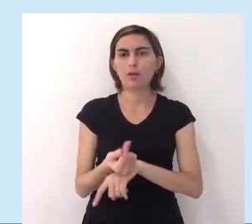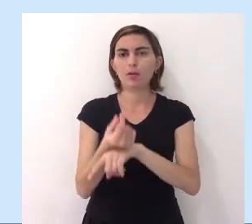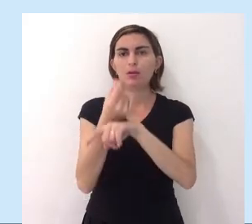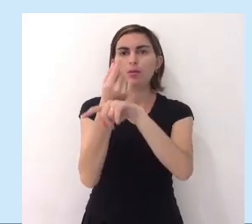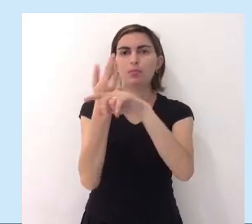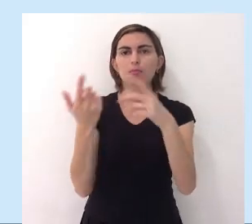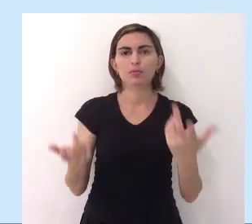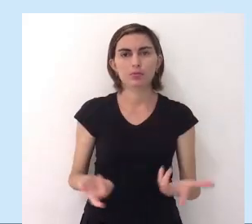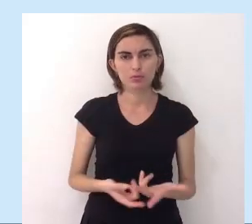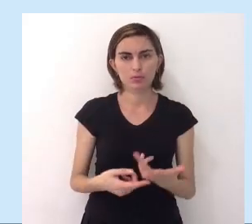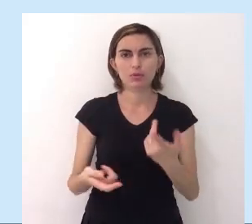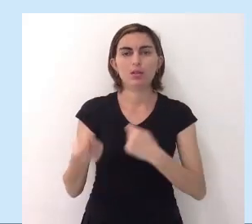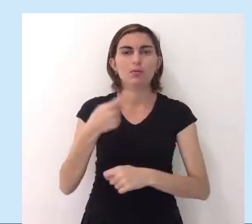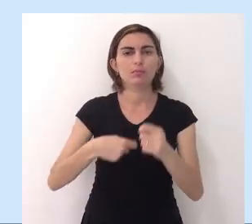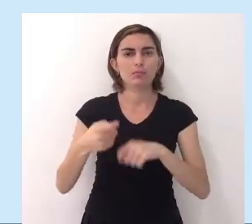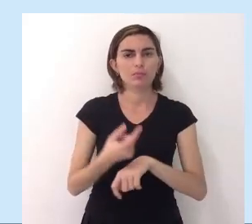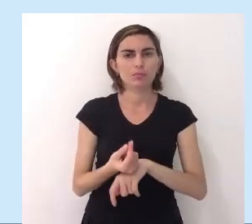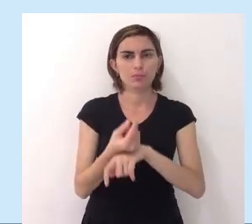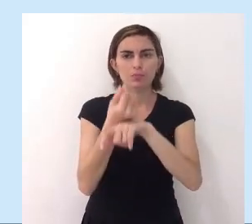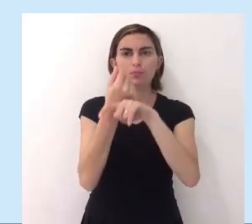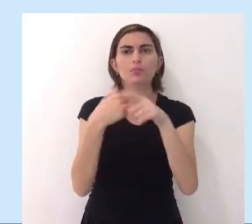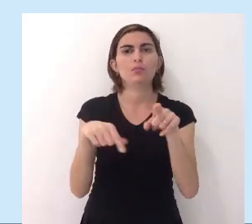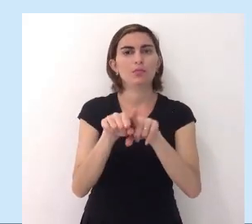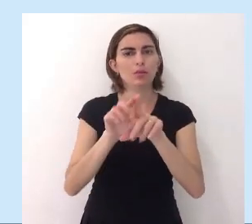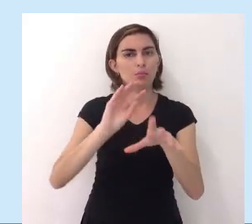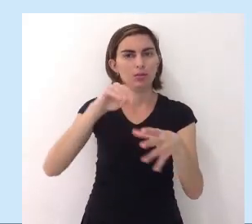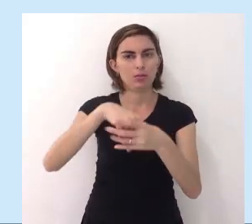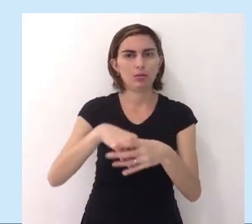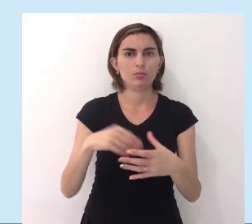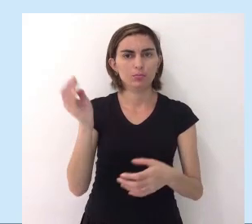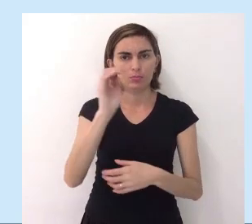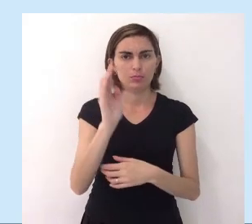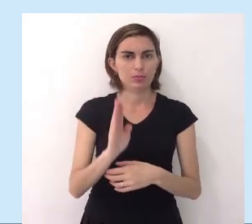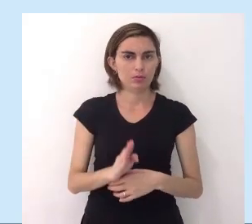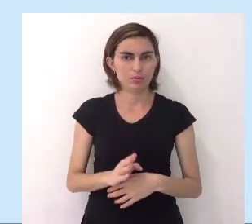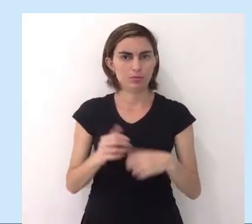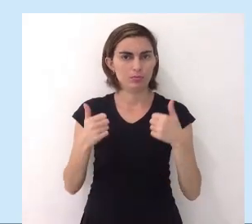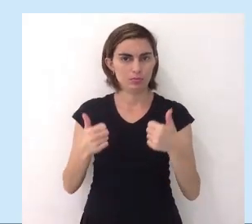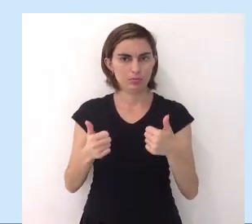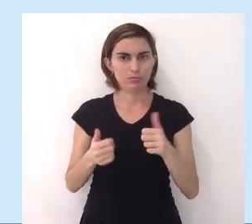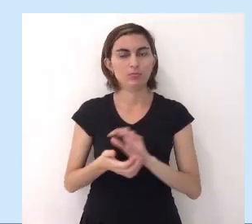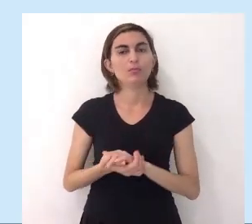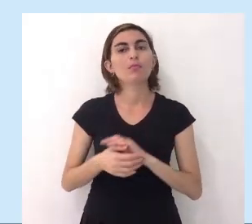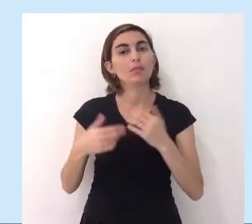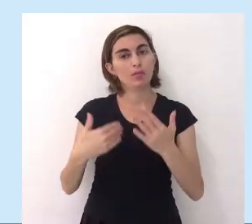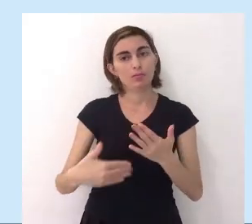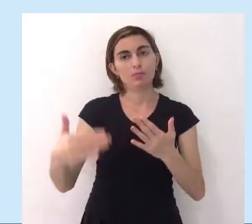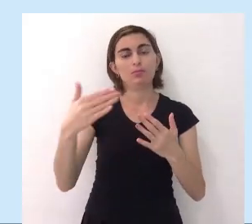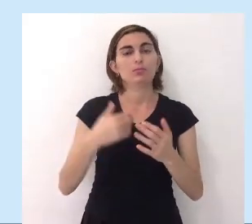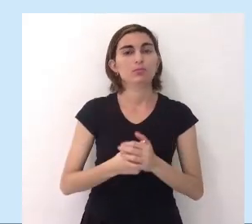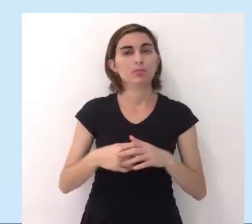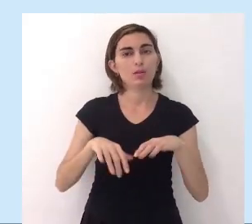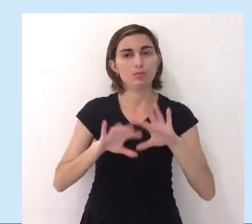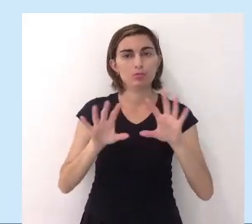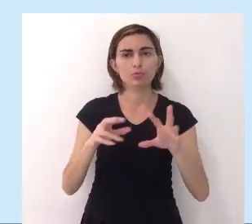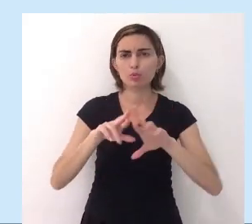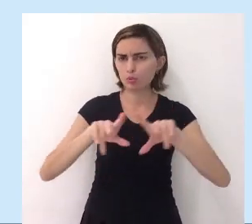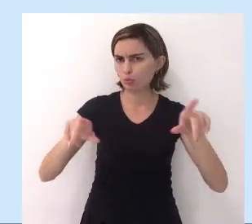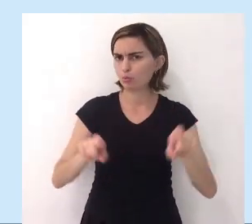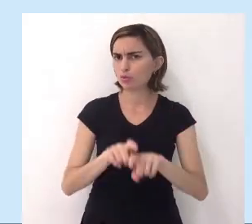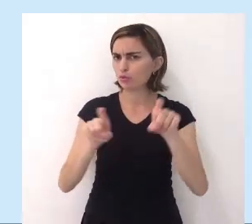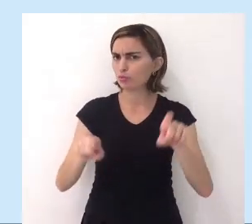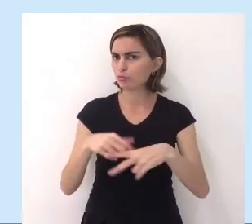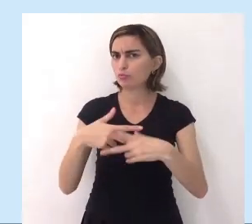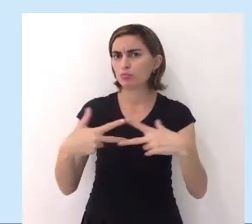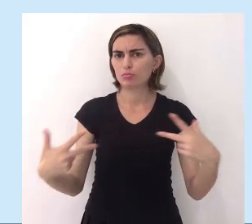essa lógica mercantilista e capitalista também dentro do Brasil, ok? Peço que vocês acompanhem. Usem todos os recursos